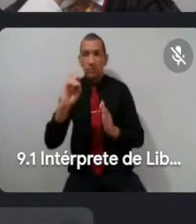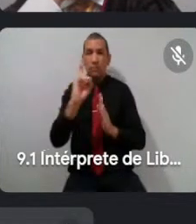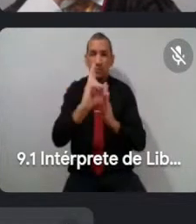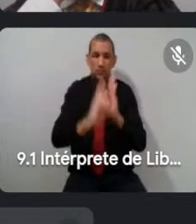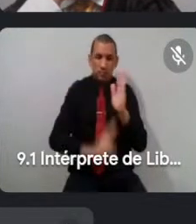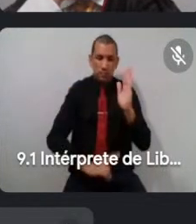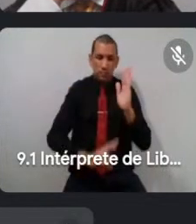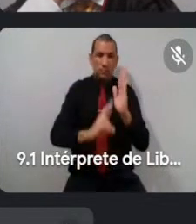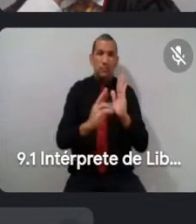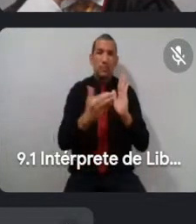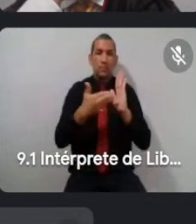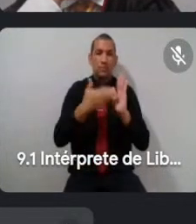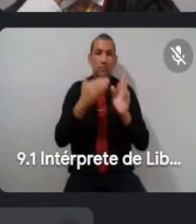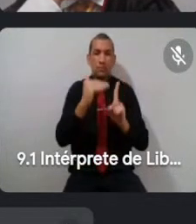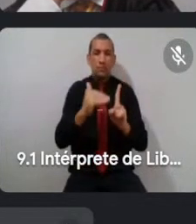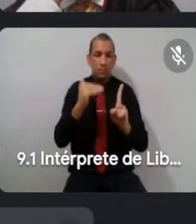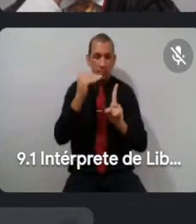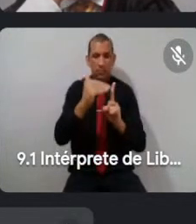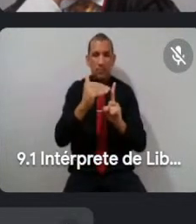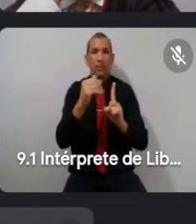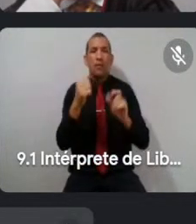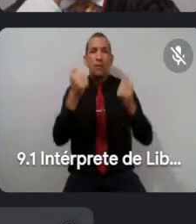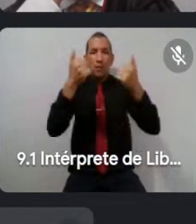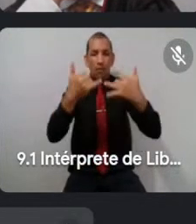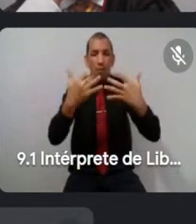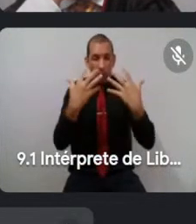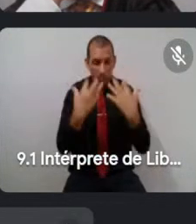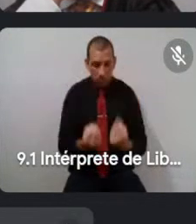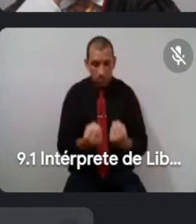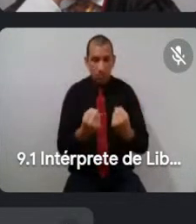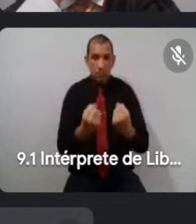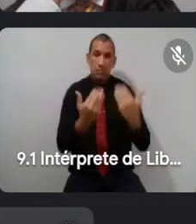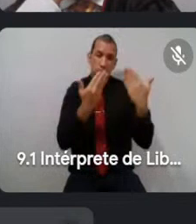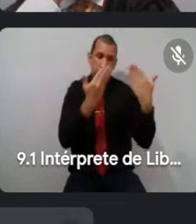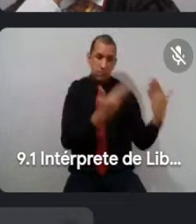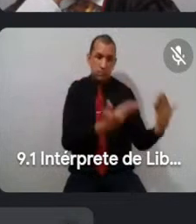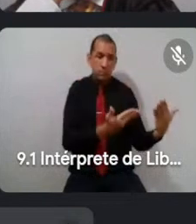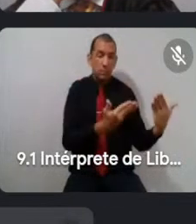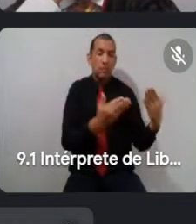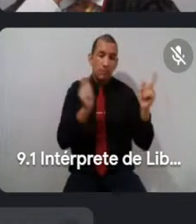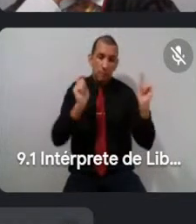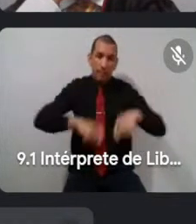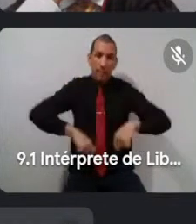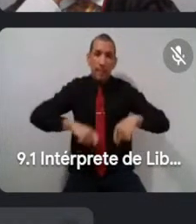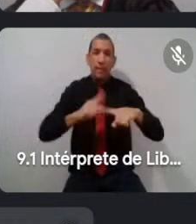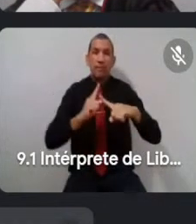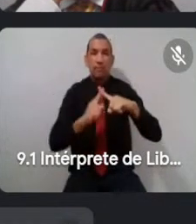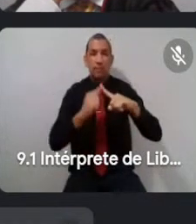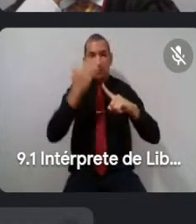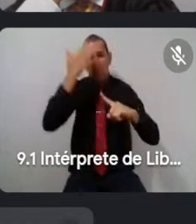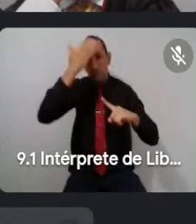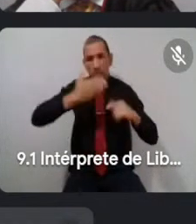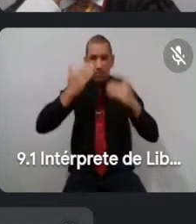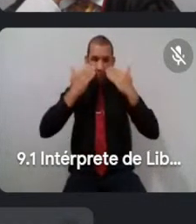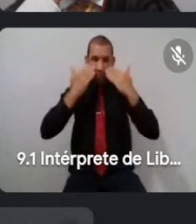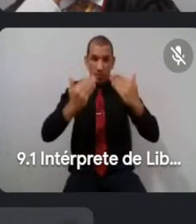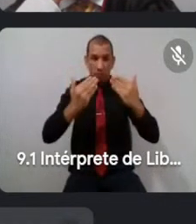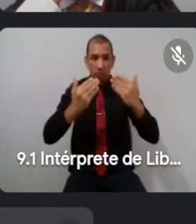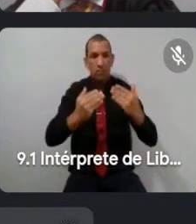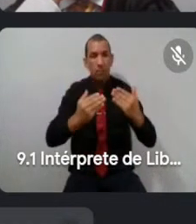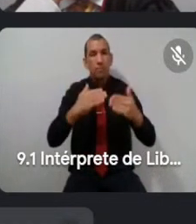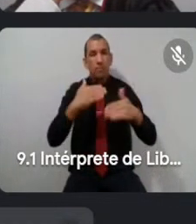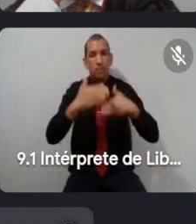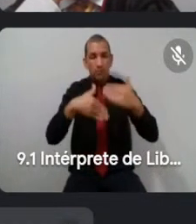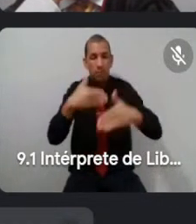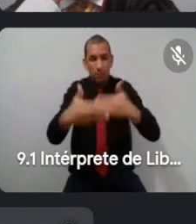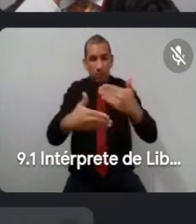versiani disse que sim É admitido prova exclusivamente testemunhal desde que essa prova Doutor José Maria tenha sido tão es